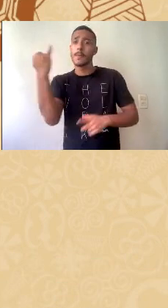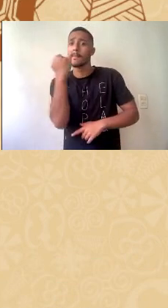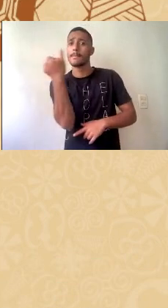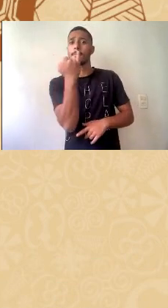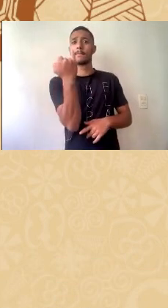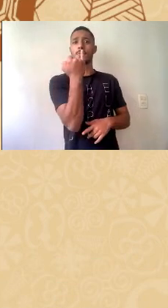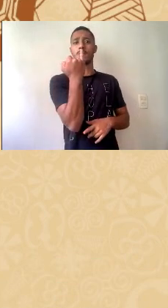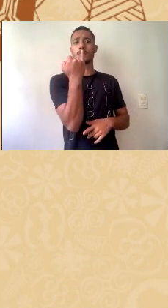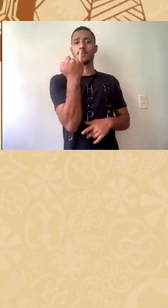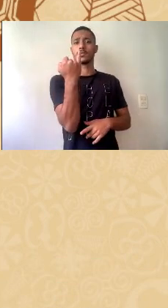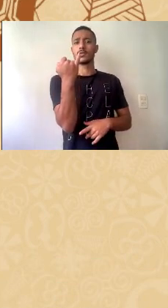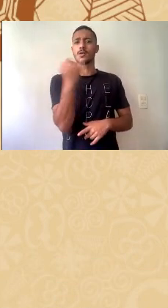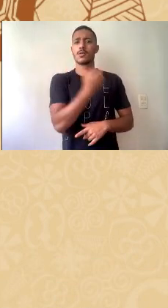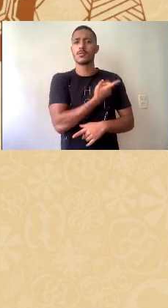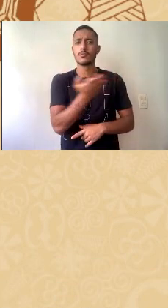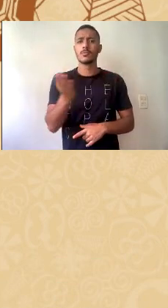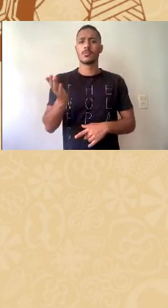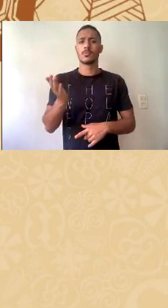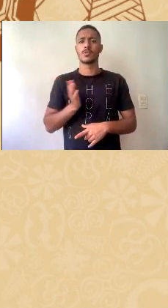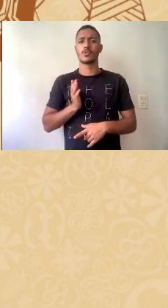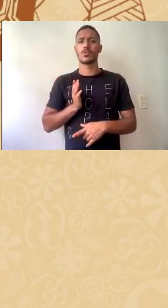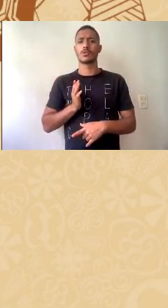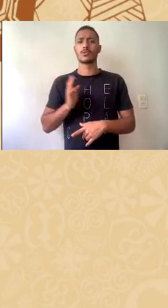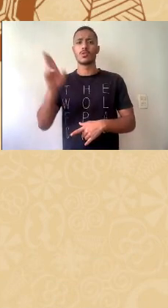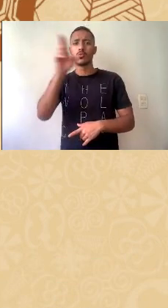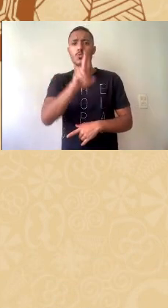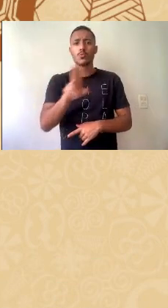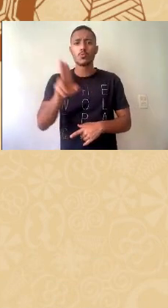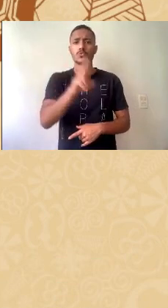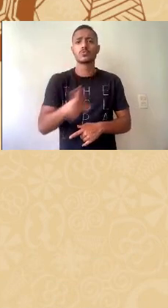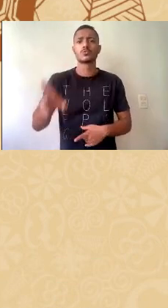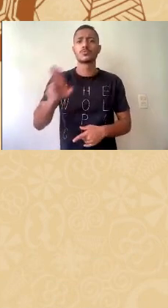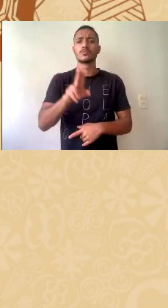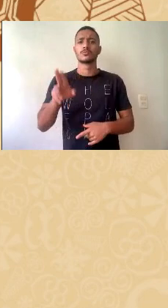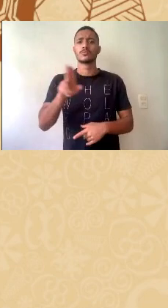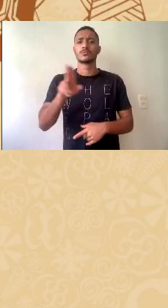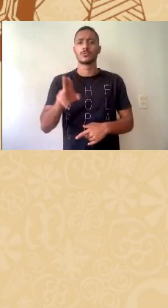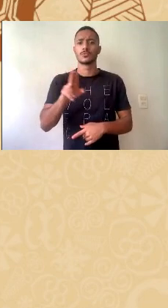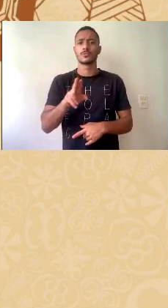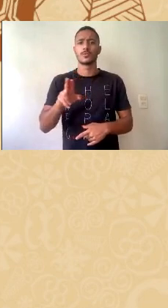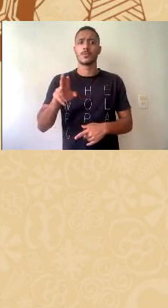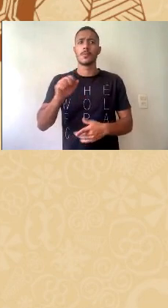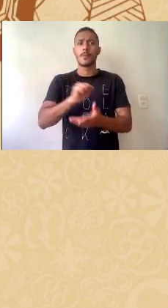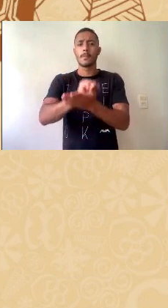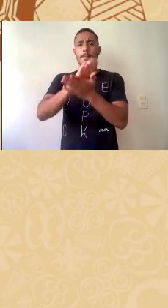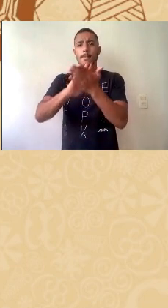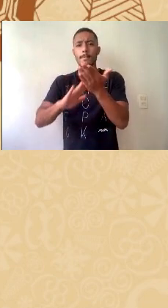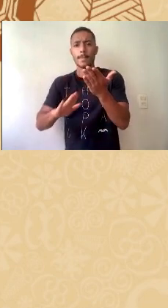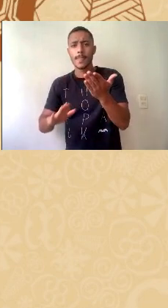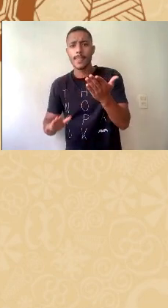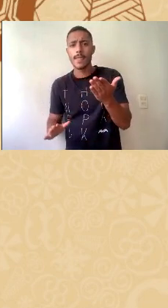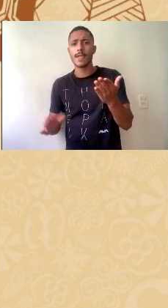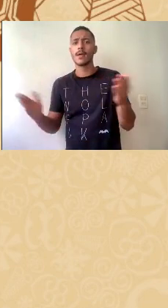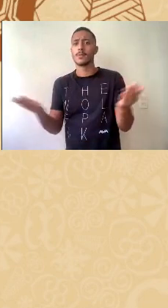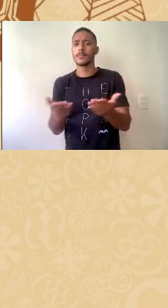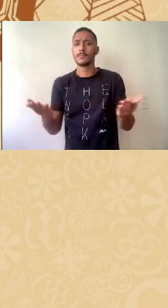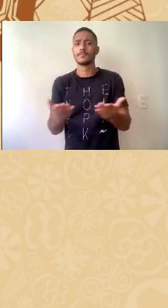gente utilize isso como instrumento para a atividade de hoje, para as próximas e também para a vida.